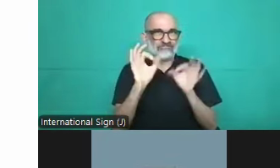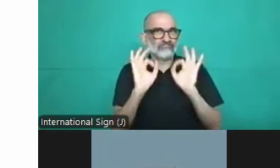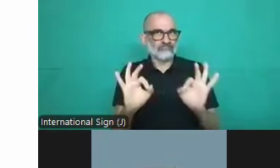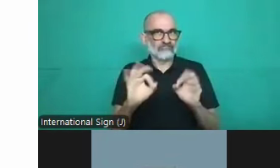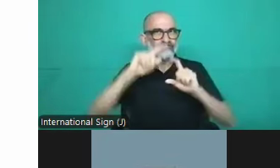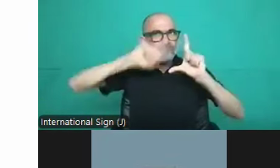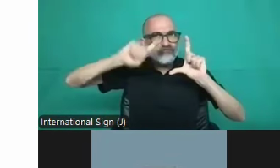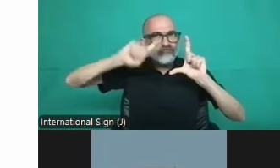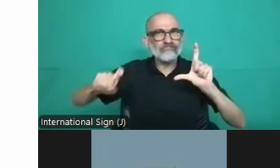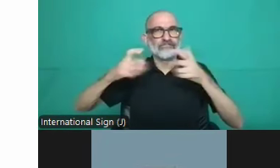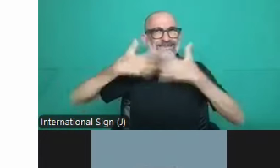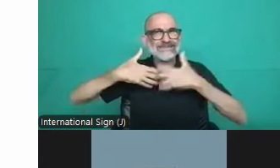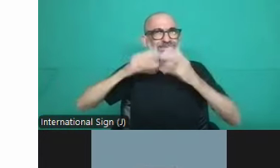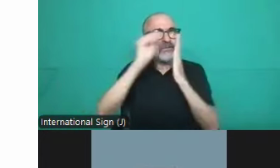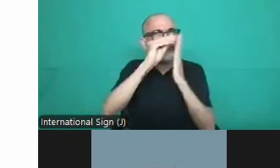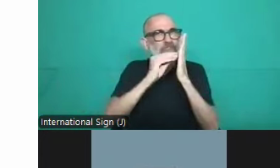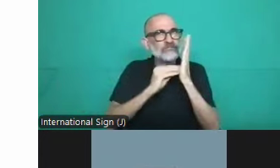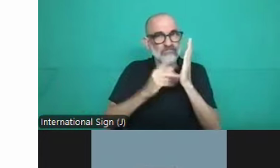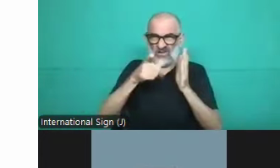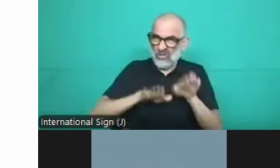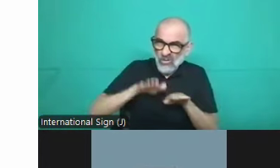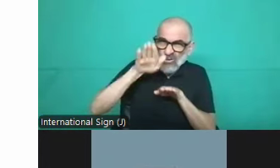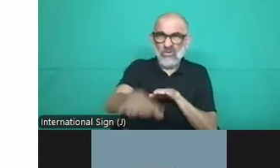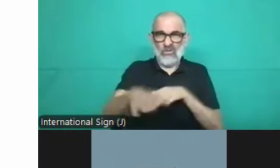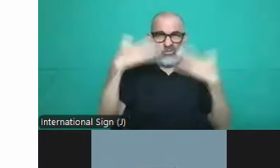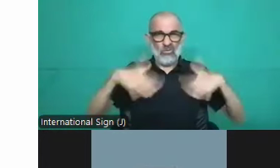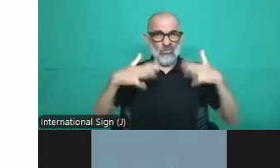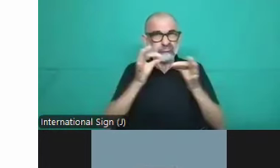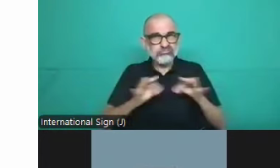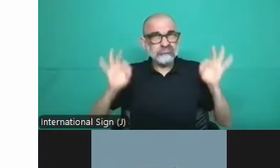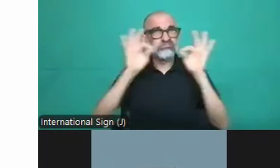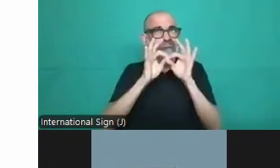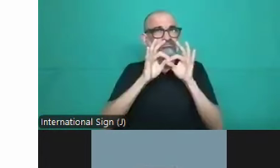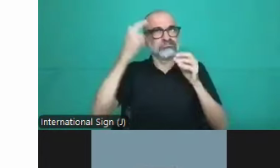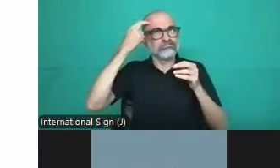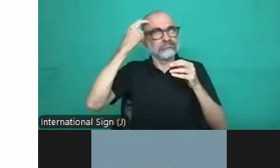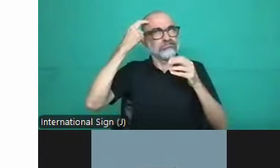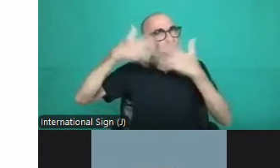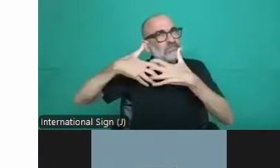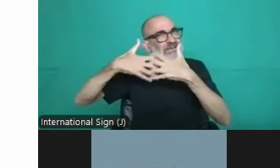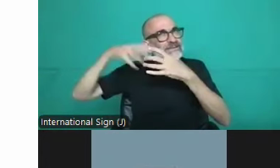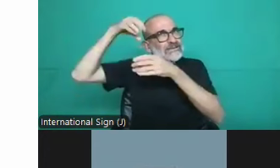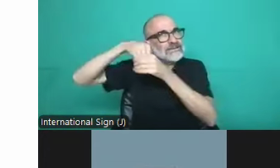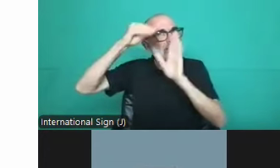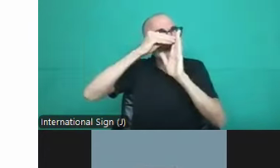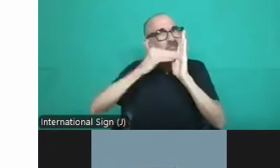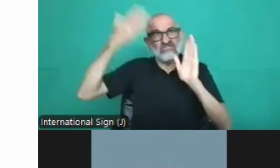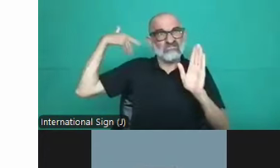Também fizemos uma inclusão de um módulo de triagem no sistema de registro.